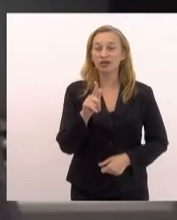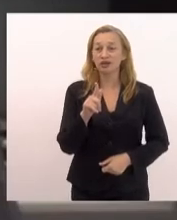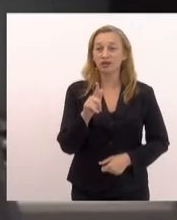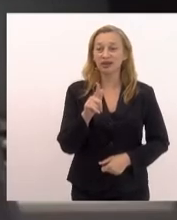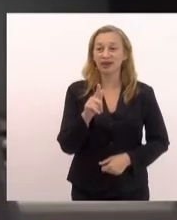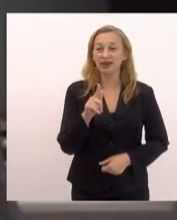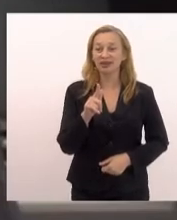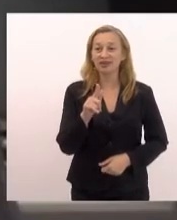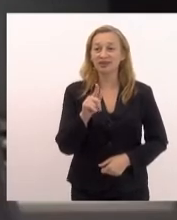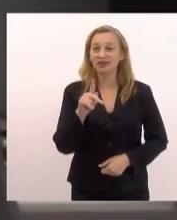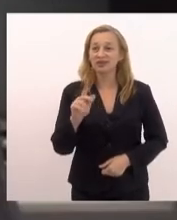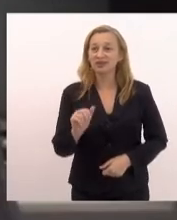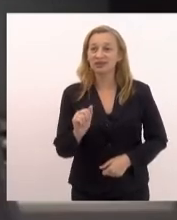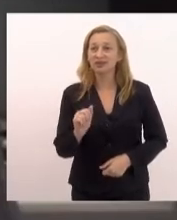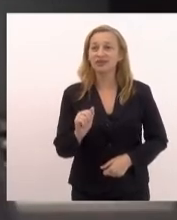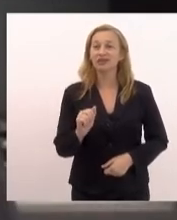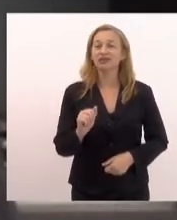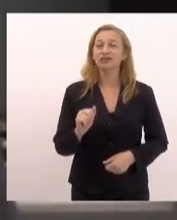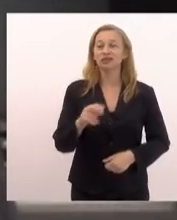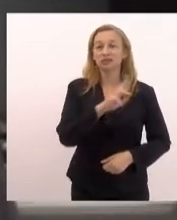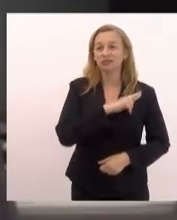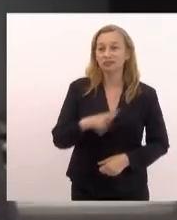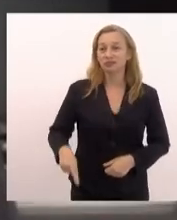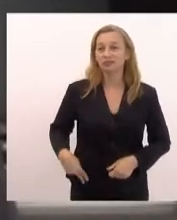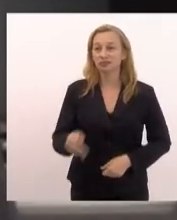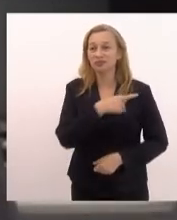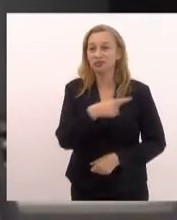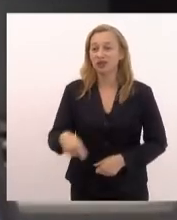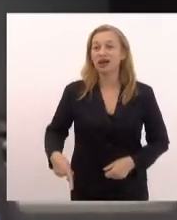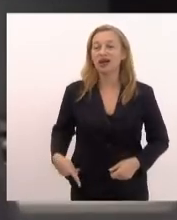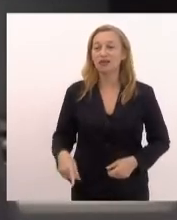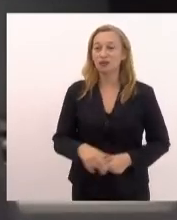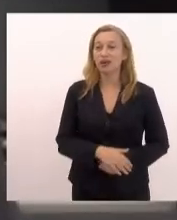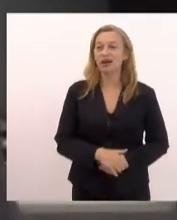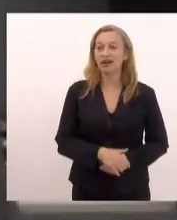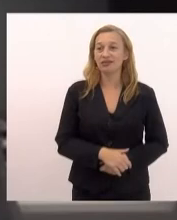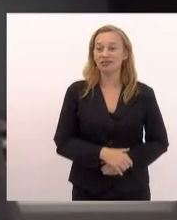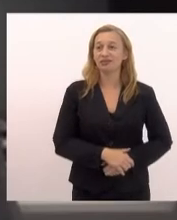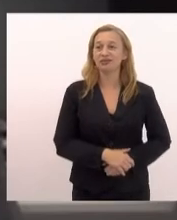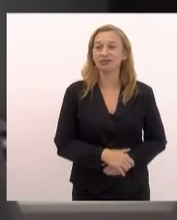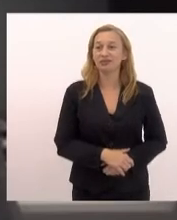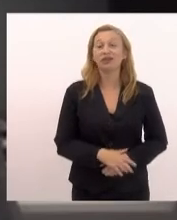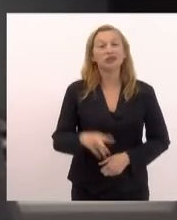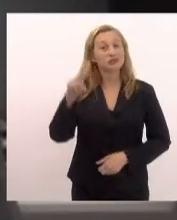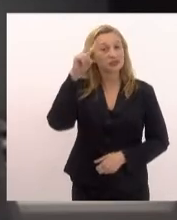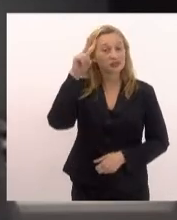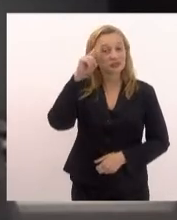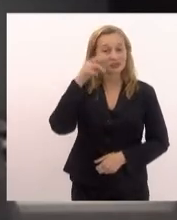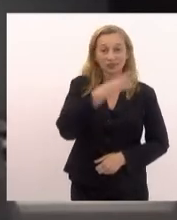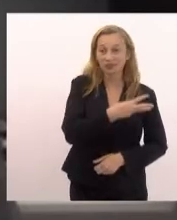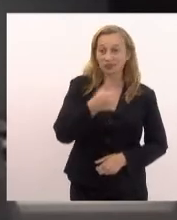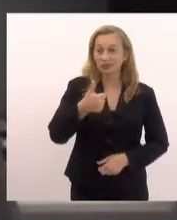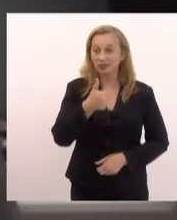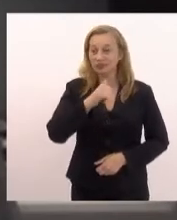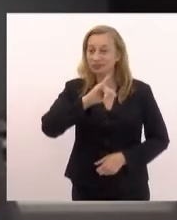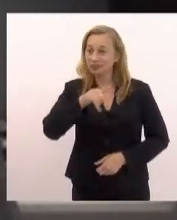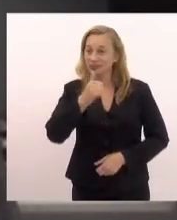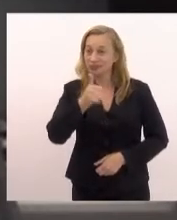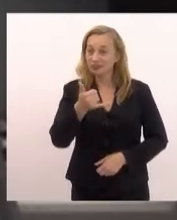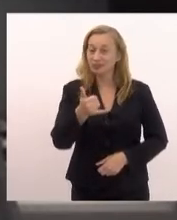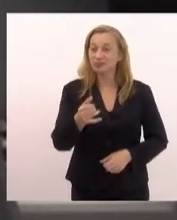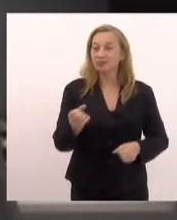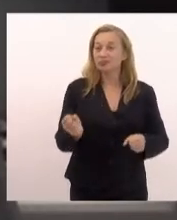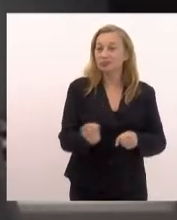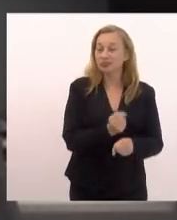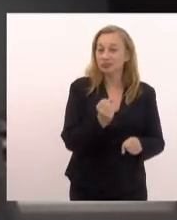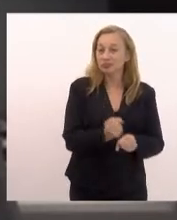acompanhado do presidente da República, Jair Bolsonaro, visitou nesta segunda-feira, 31 de janeiro, as obras do projeto